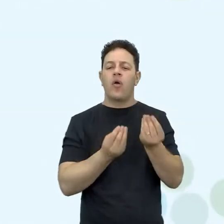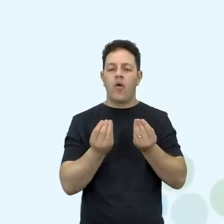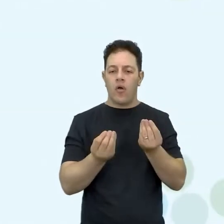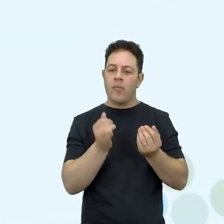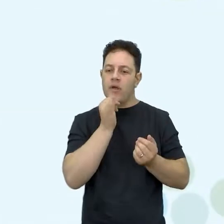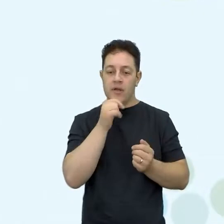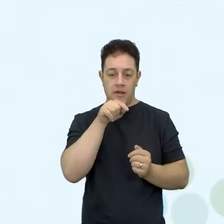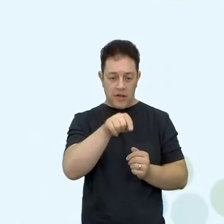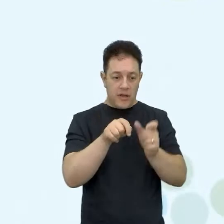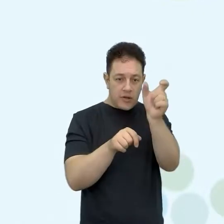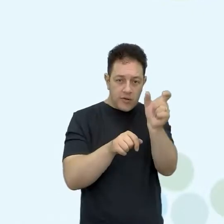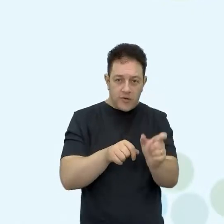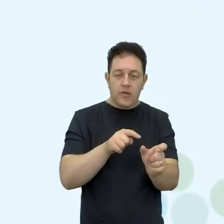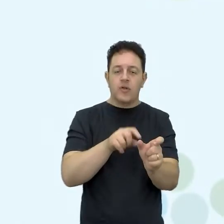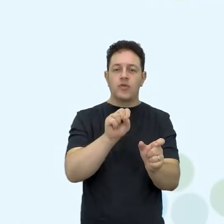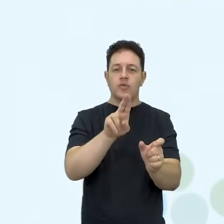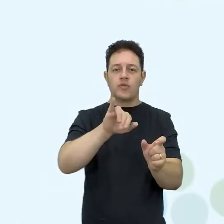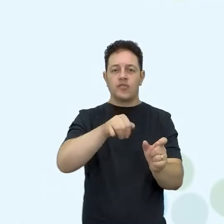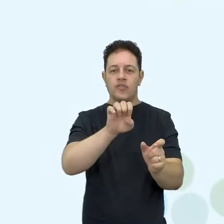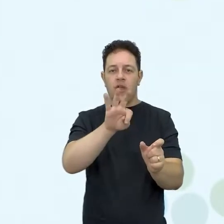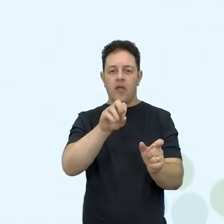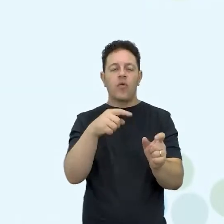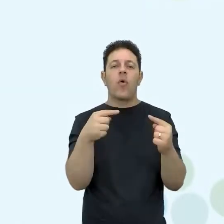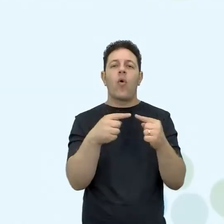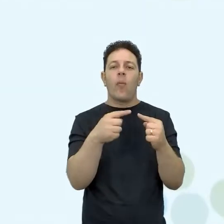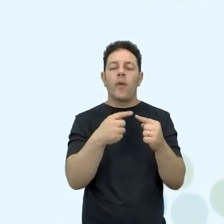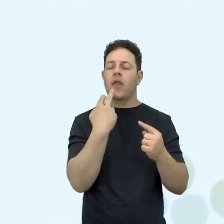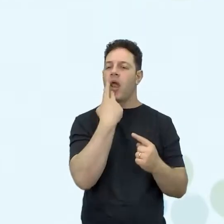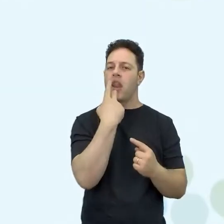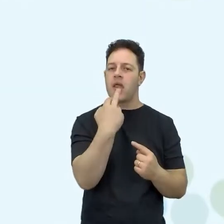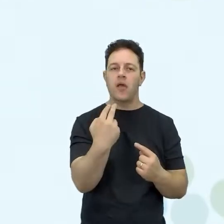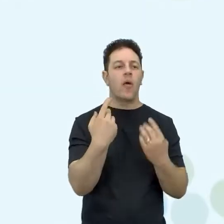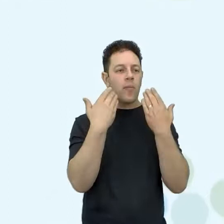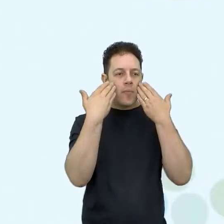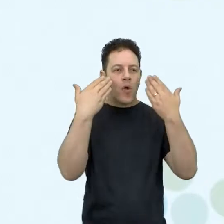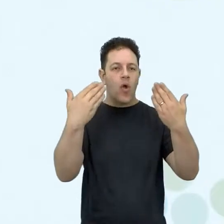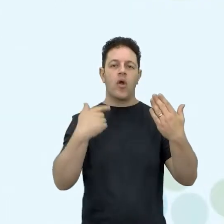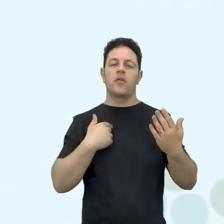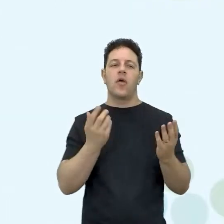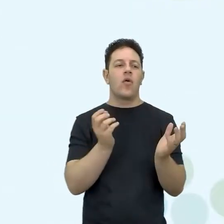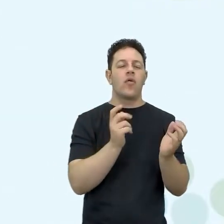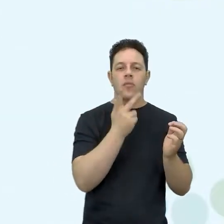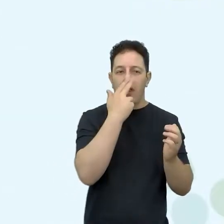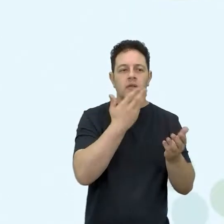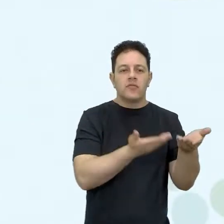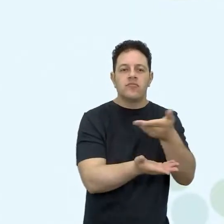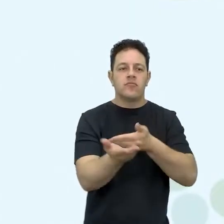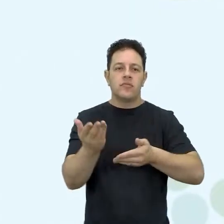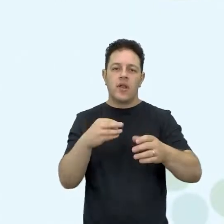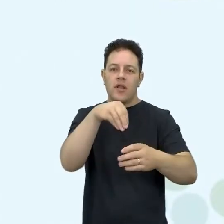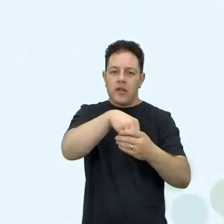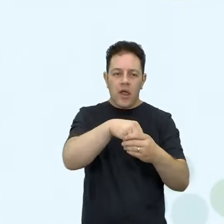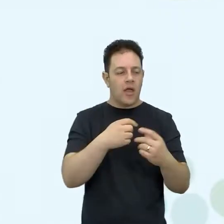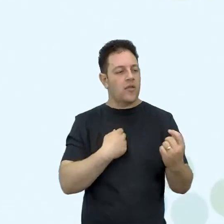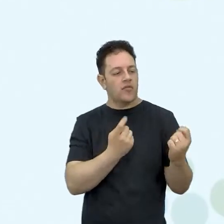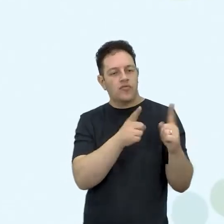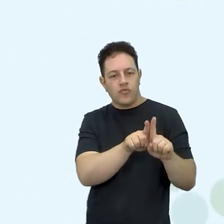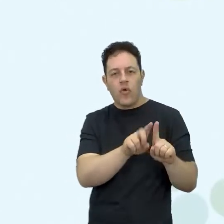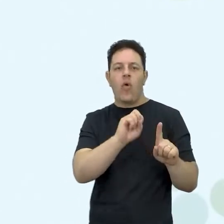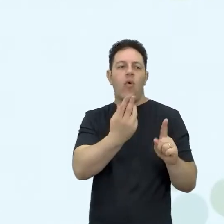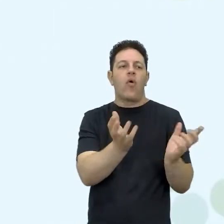sujeito utiliza a língua para demonstrar a vivência dele na comunidade, com os seus pares? Então, aí fazendo já uma relação com um